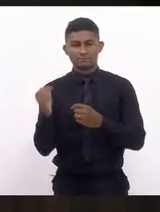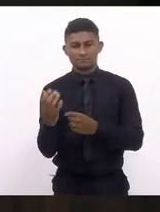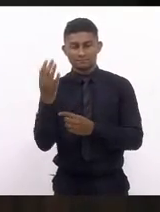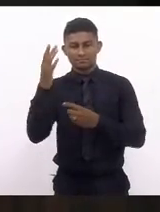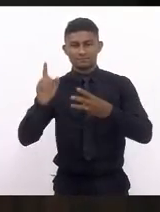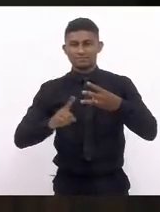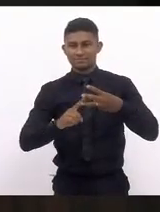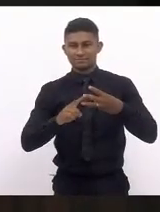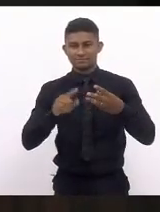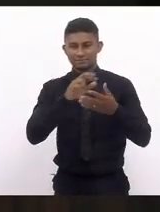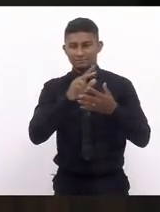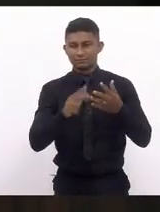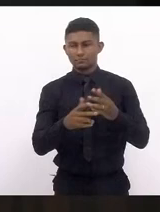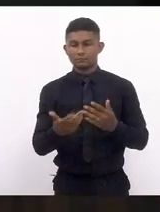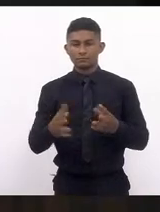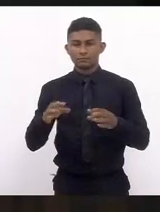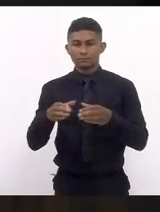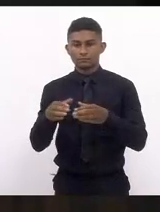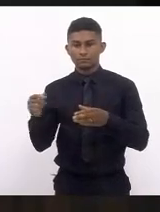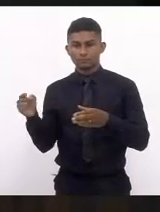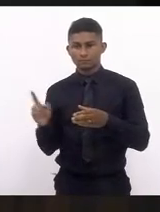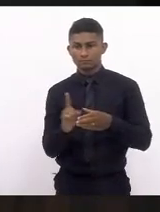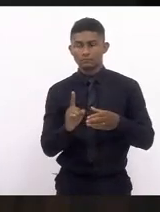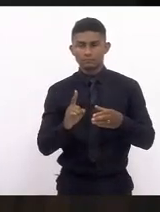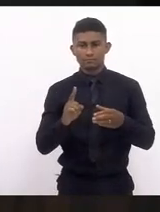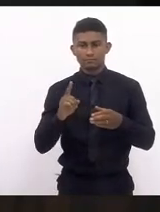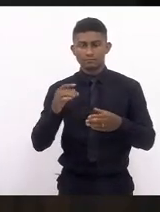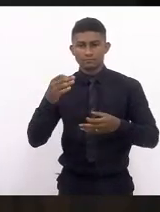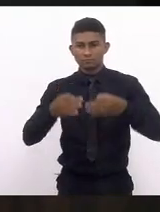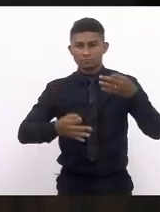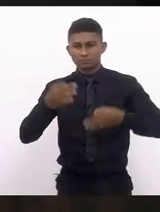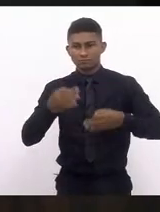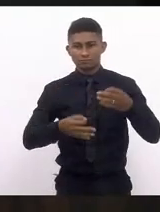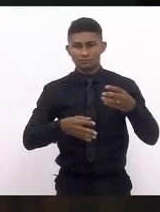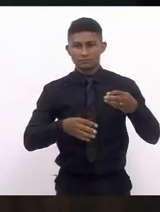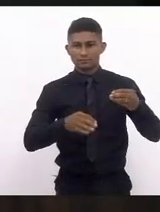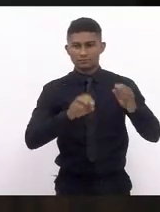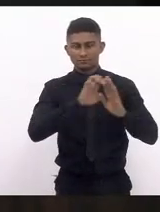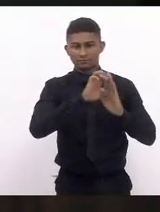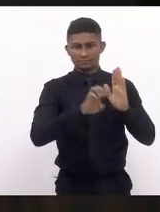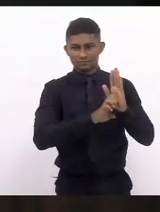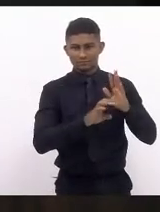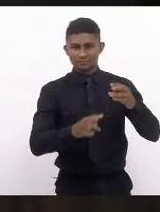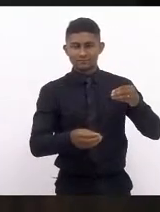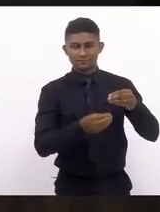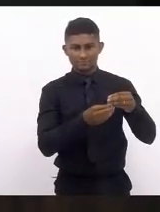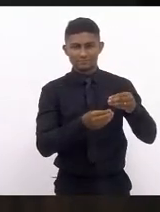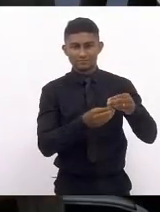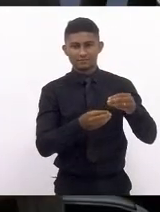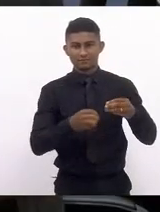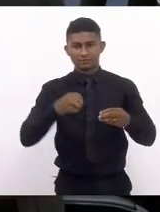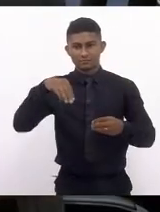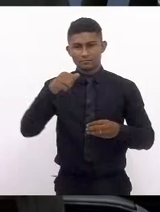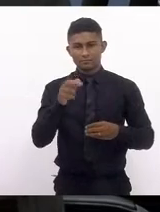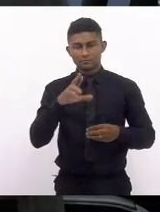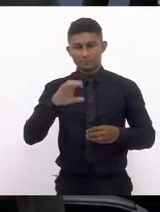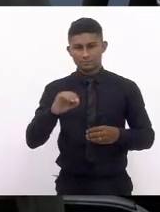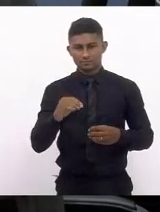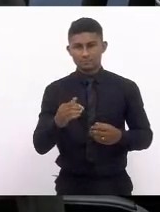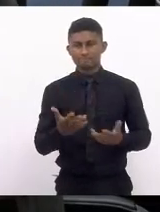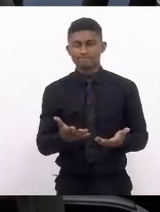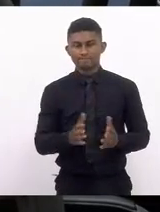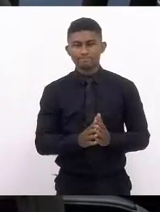creme de parecer pela comissão de concessão de Jesus sobre as emendas de plenário Deputado Márcio Pacheco estão de o seu